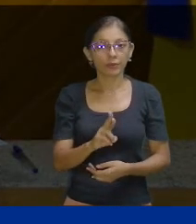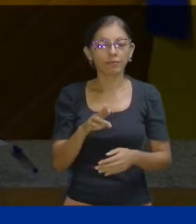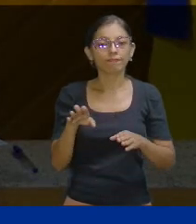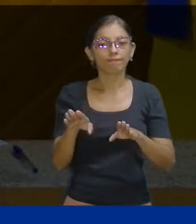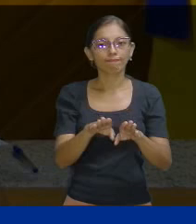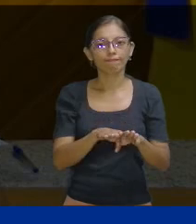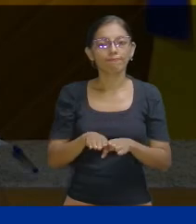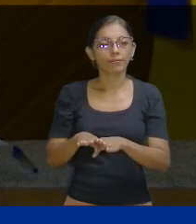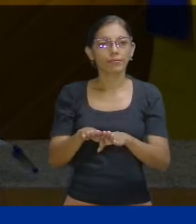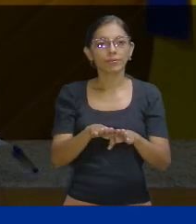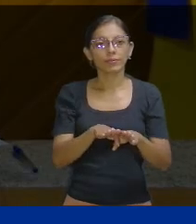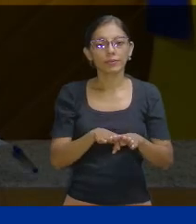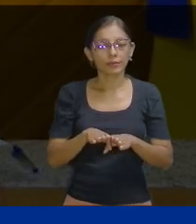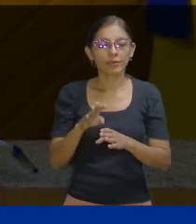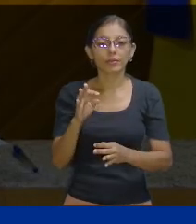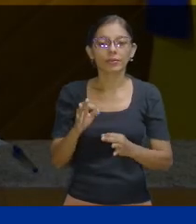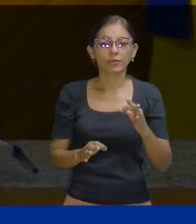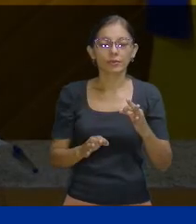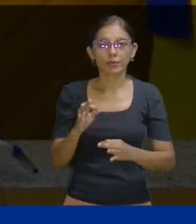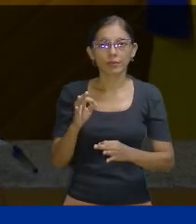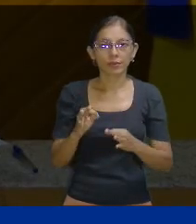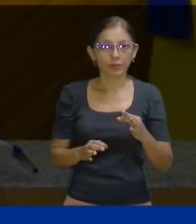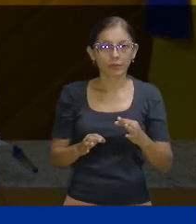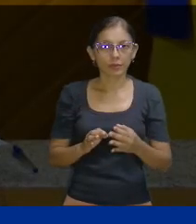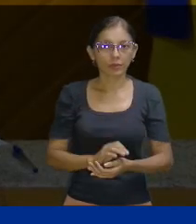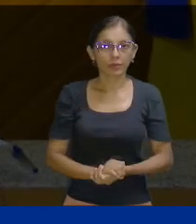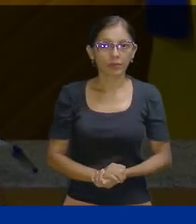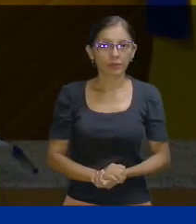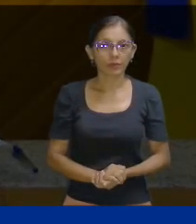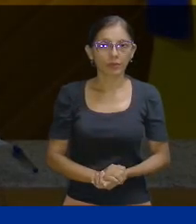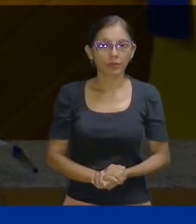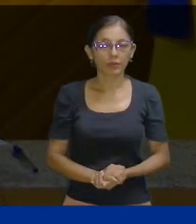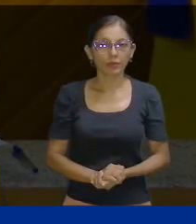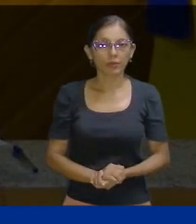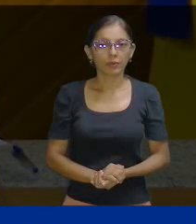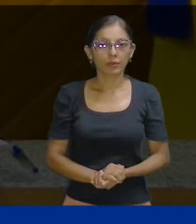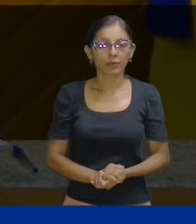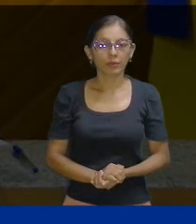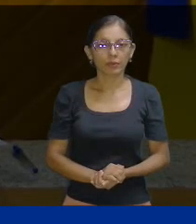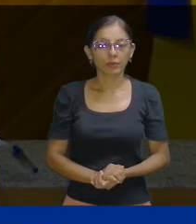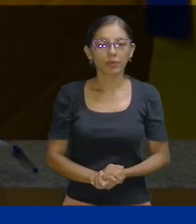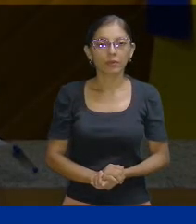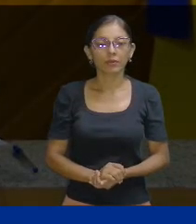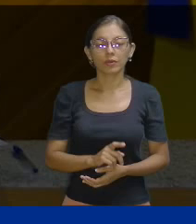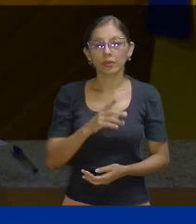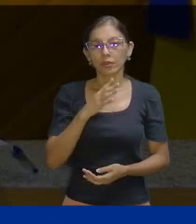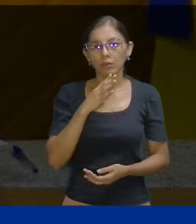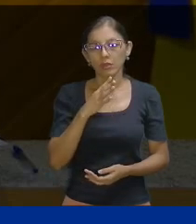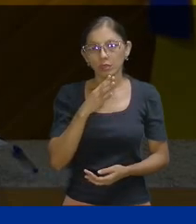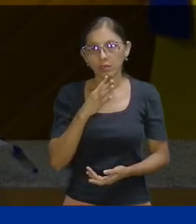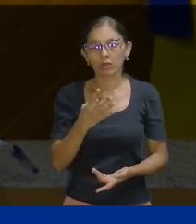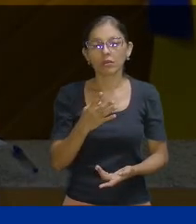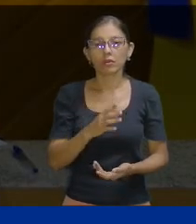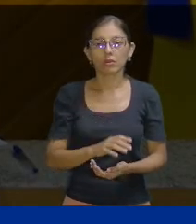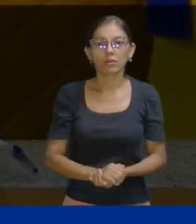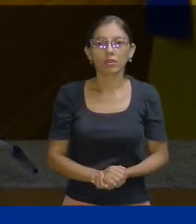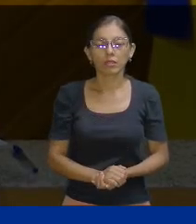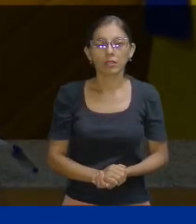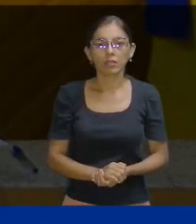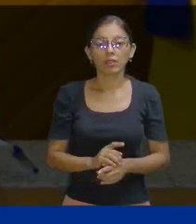por unanimidade, julgou improcedente, é isso? Isso. Conheceu e, no mérito,